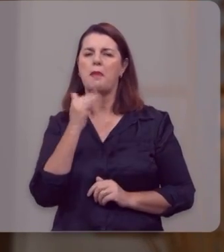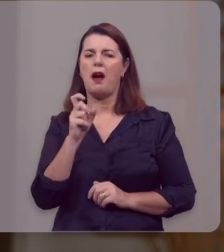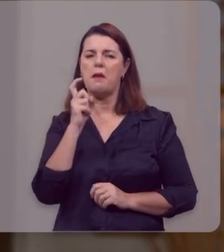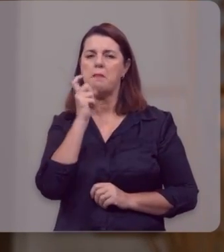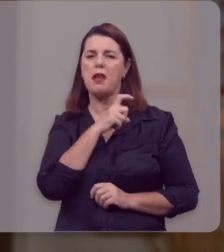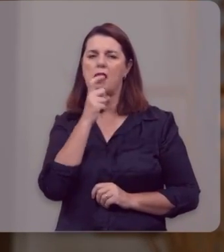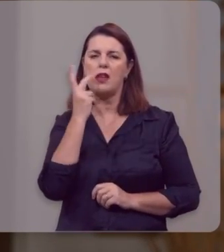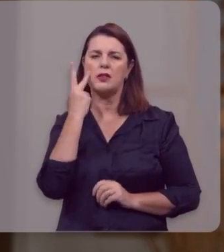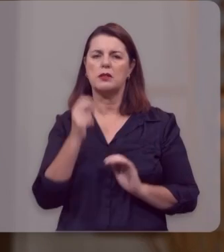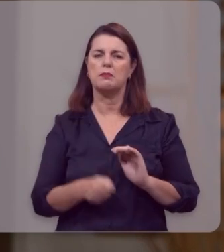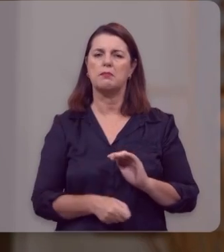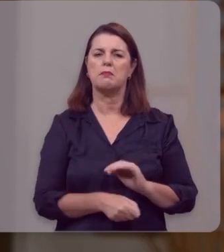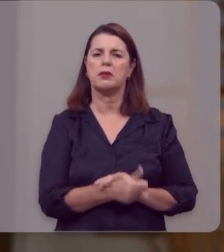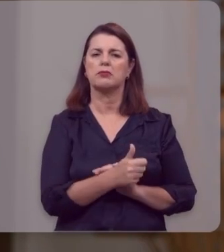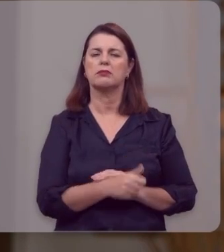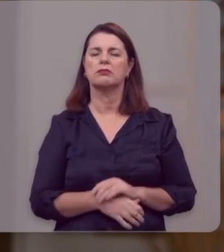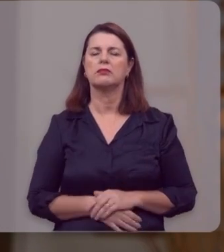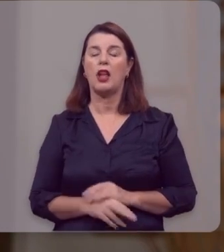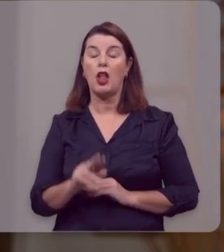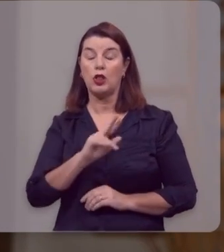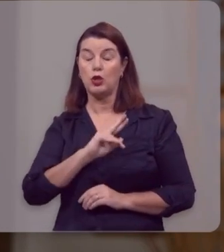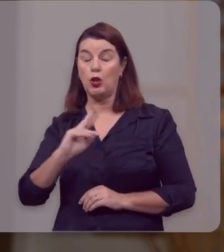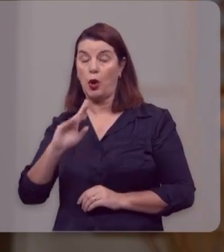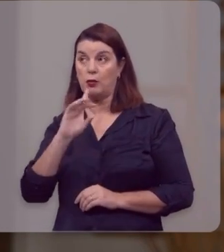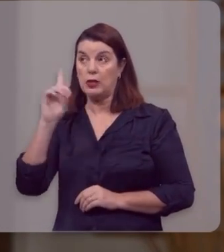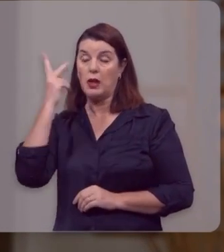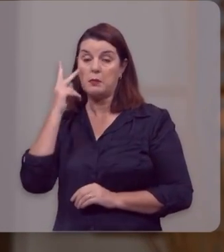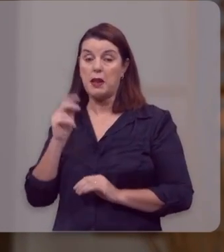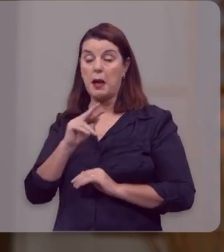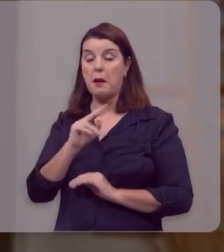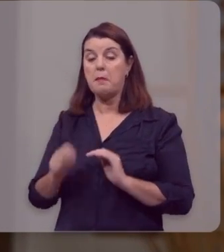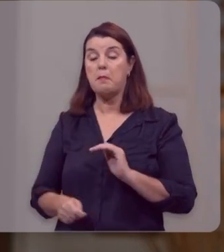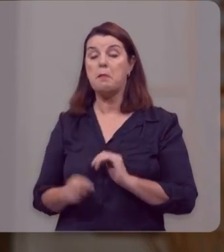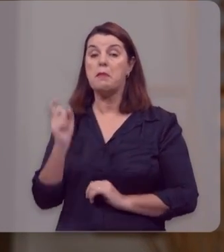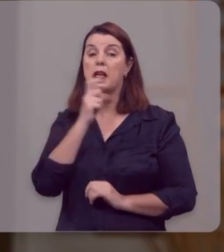pai. Ele usa o nome de Deus para mentir para o seu pai.